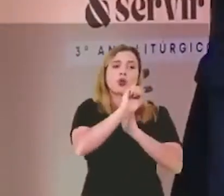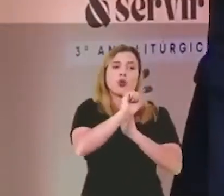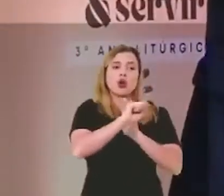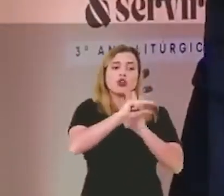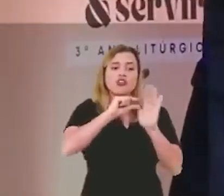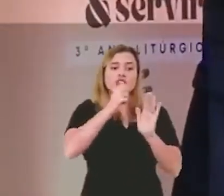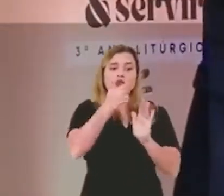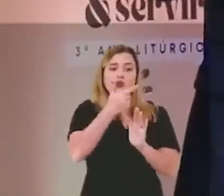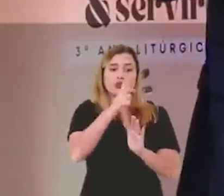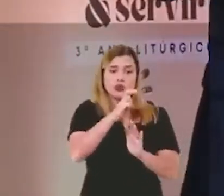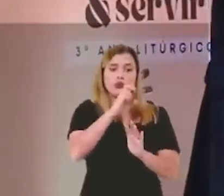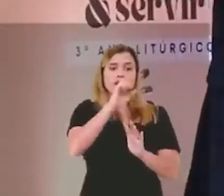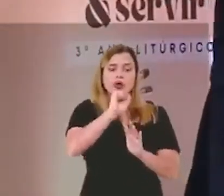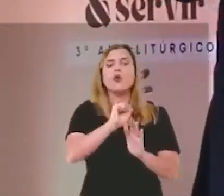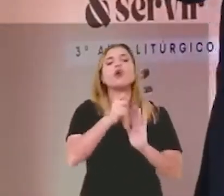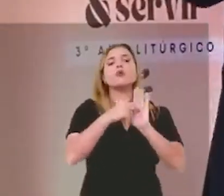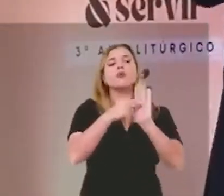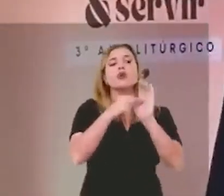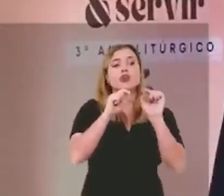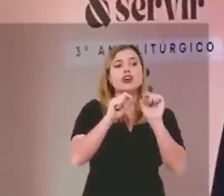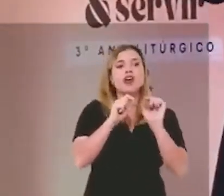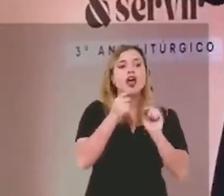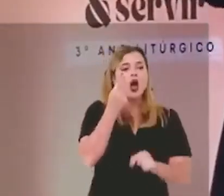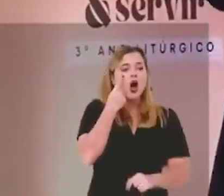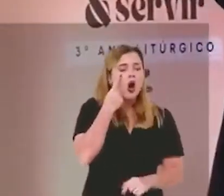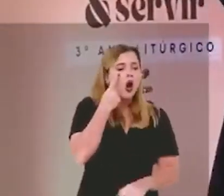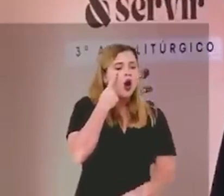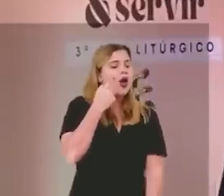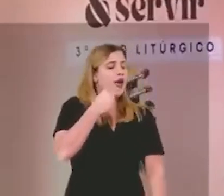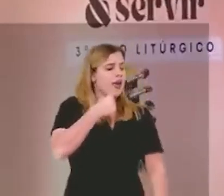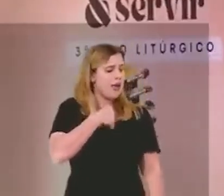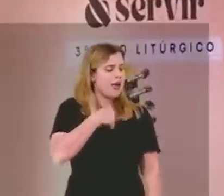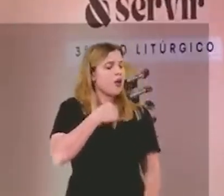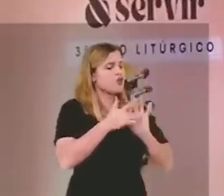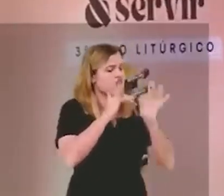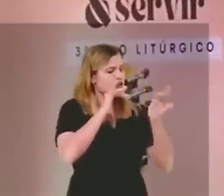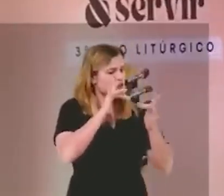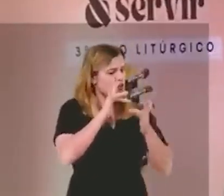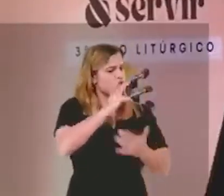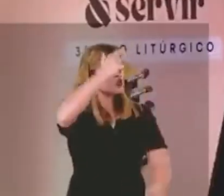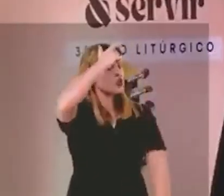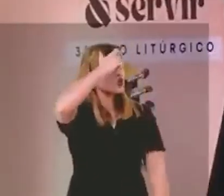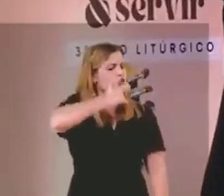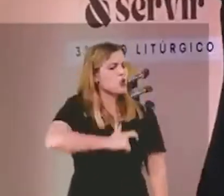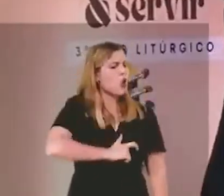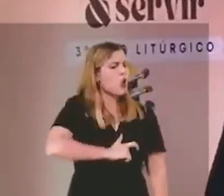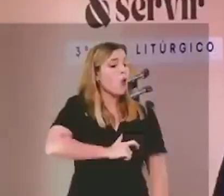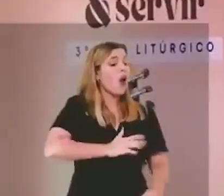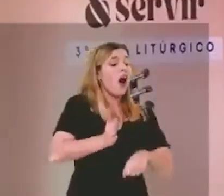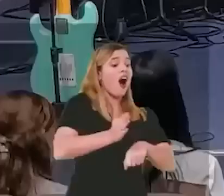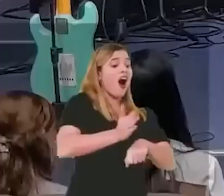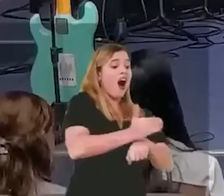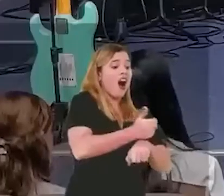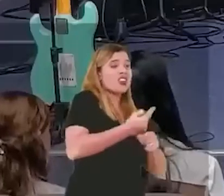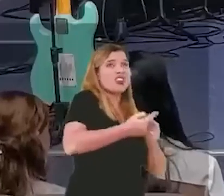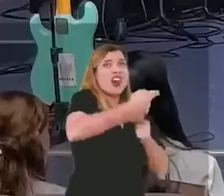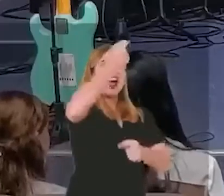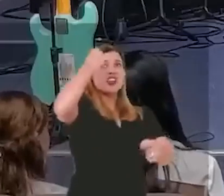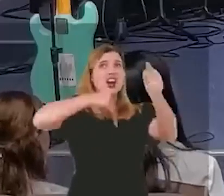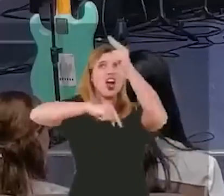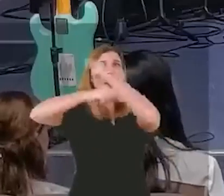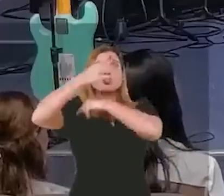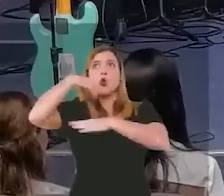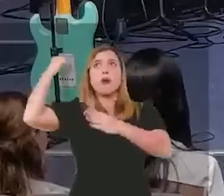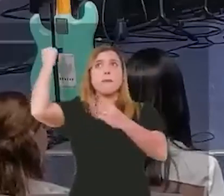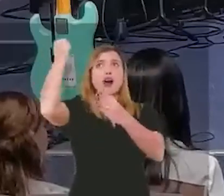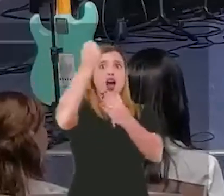existisse, eu sou é o grande nome de Deus, revelado a Moisés no Sinai, é a palavra Iavé ou Javé.